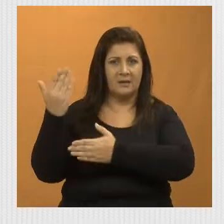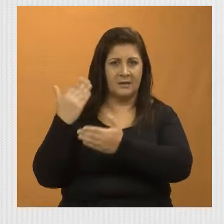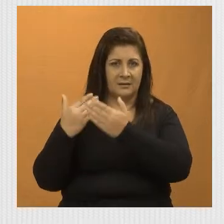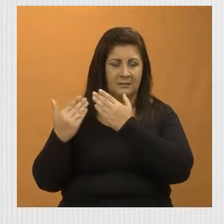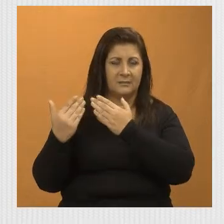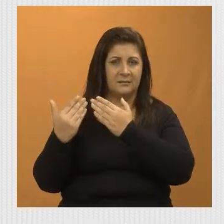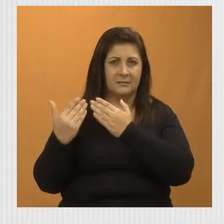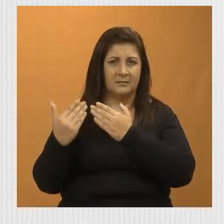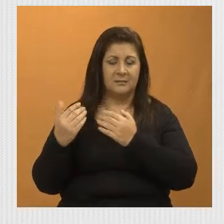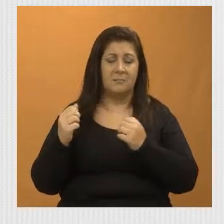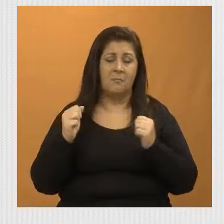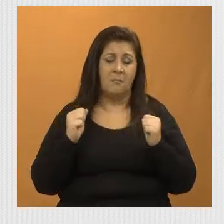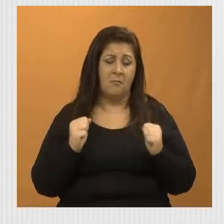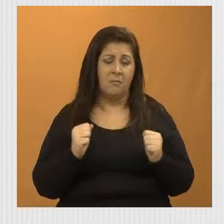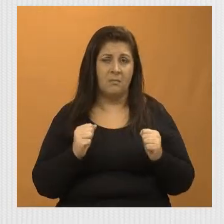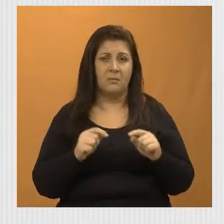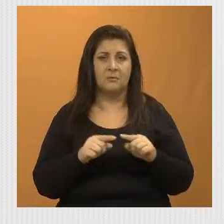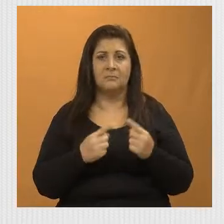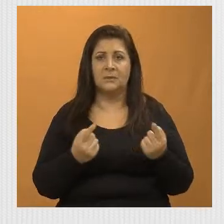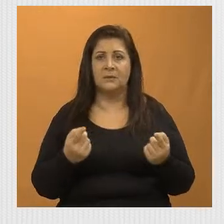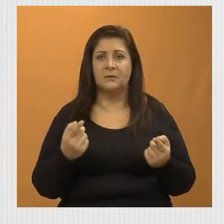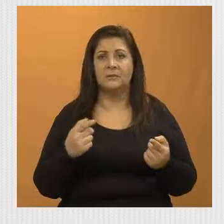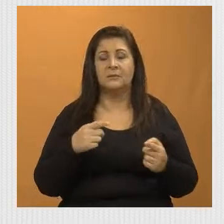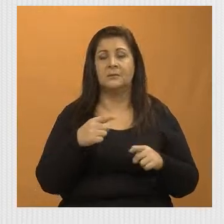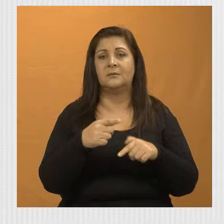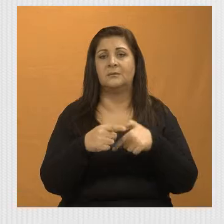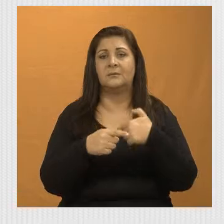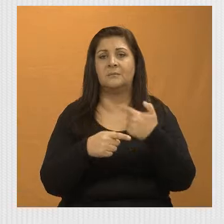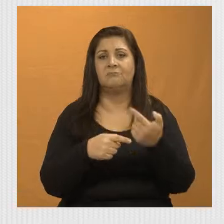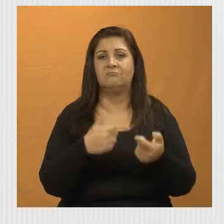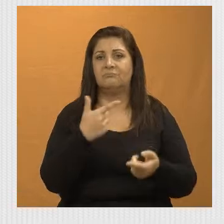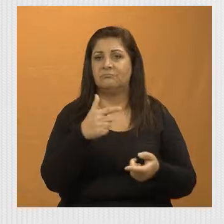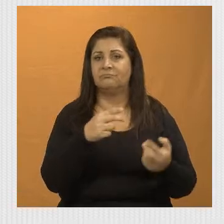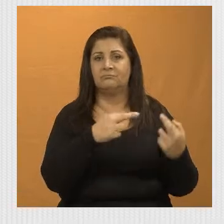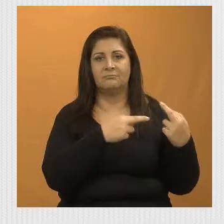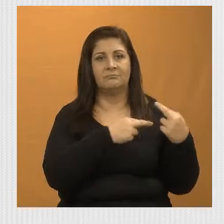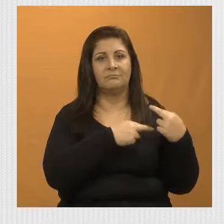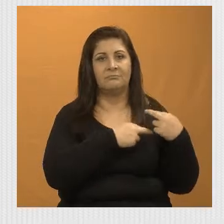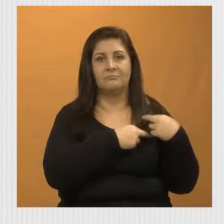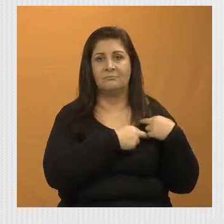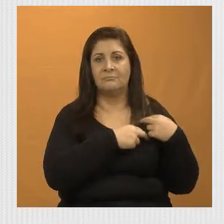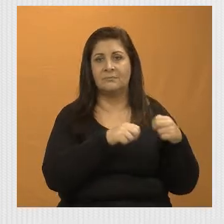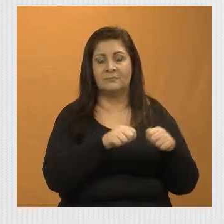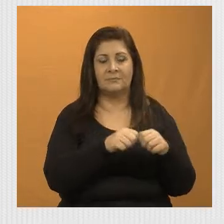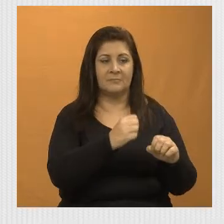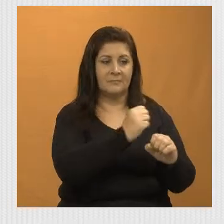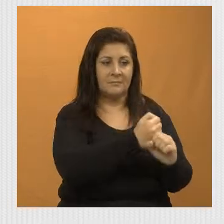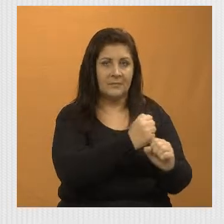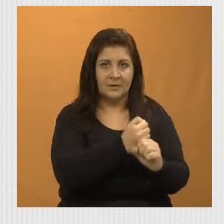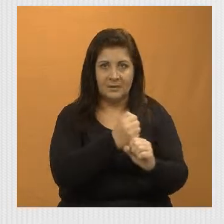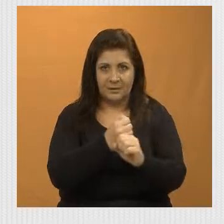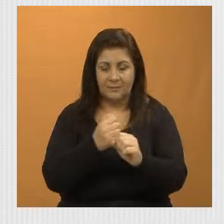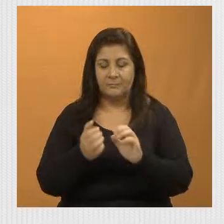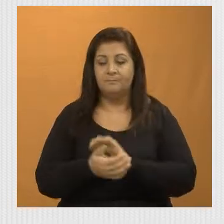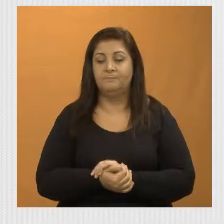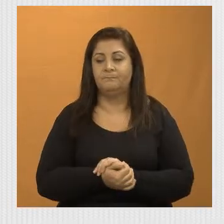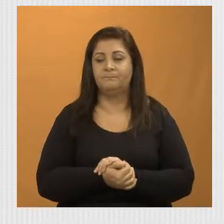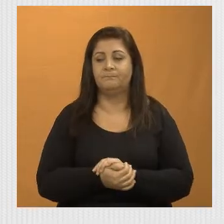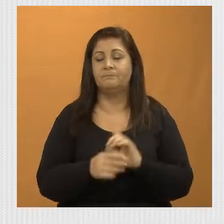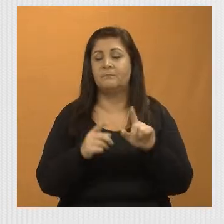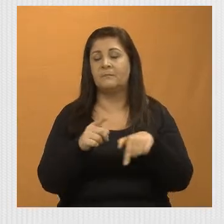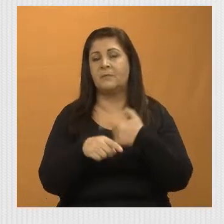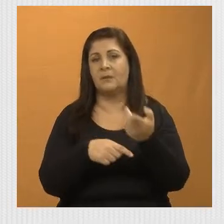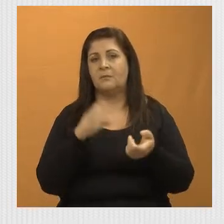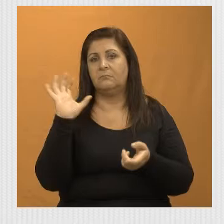estádio para o São José e não se responsabilizou pela reforma do que foi destruído. Após esse